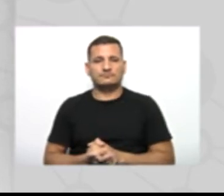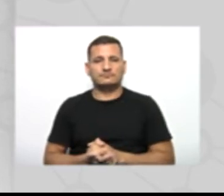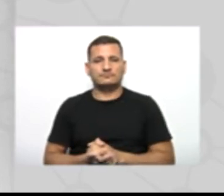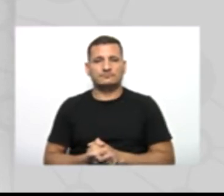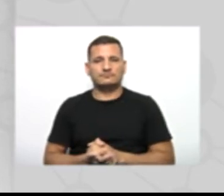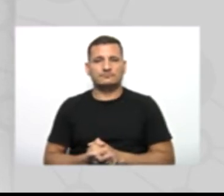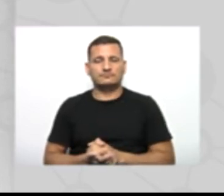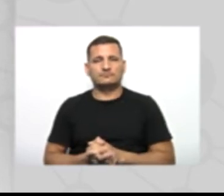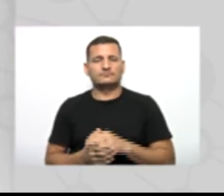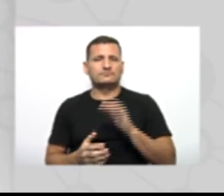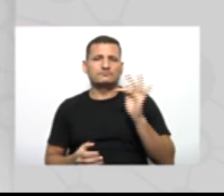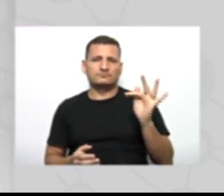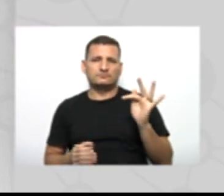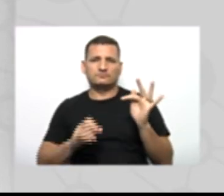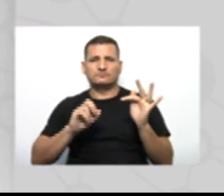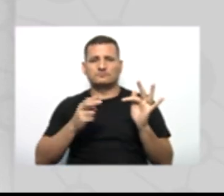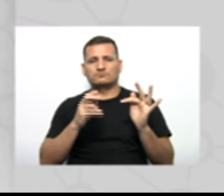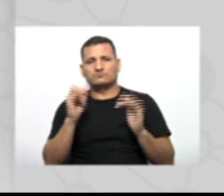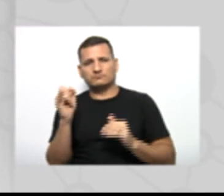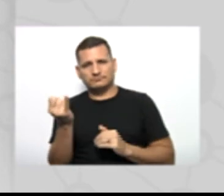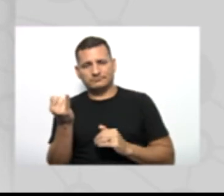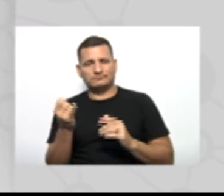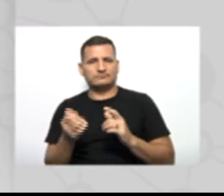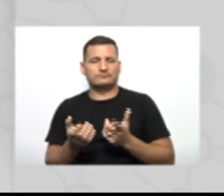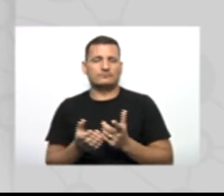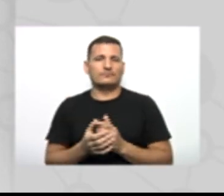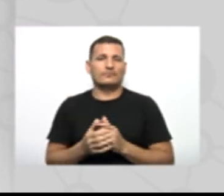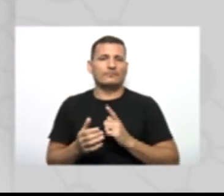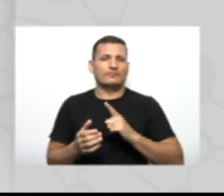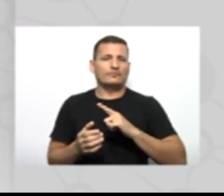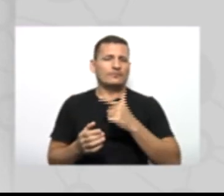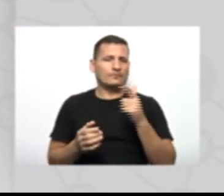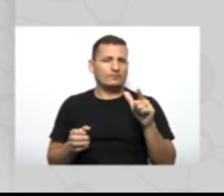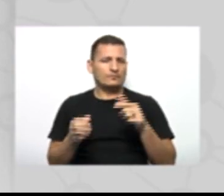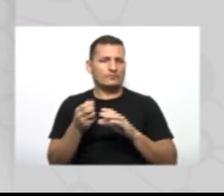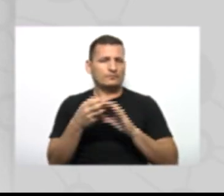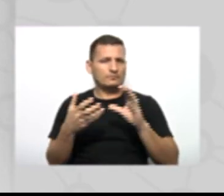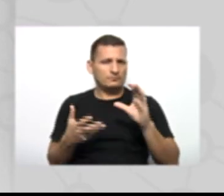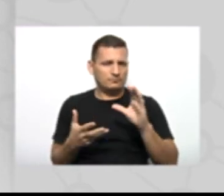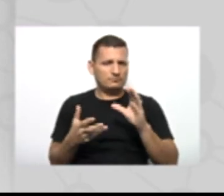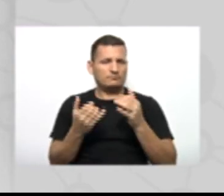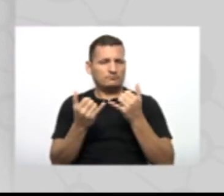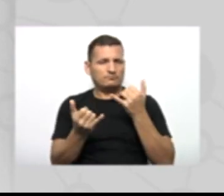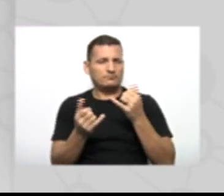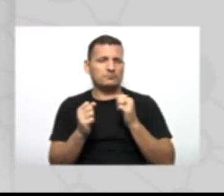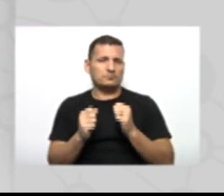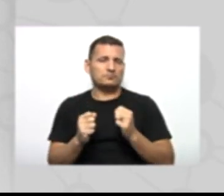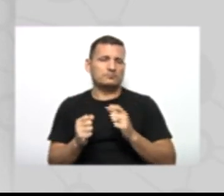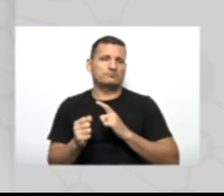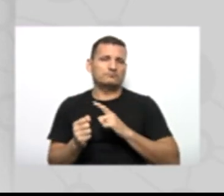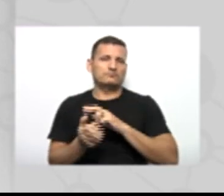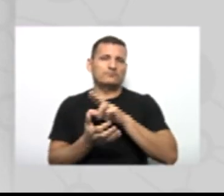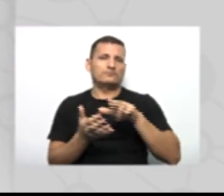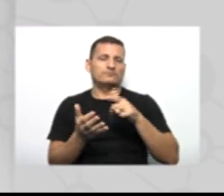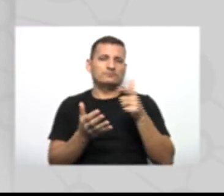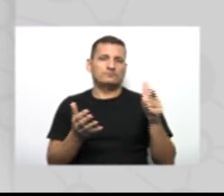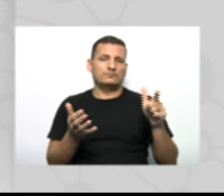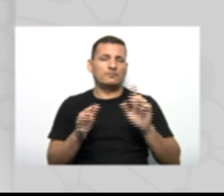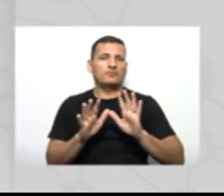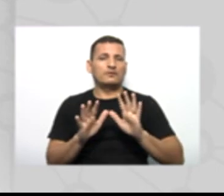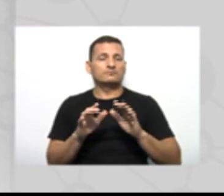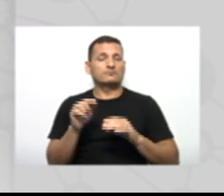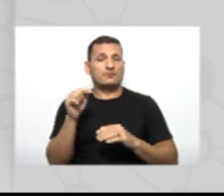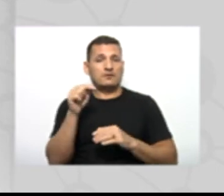Seja física ou seja jurídica. Existem outras características em comum? Podem existir várias outras características, mas para facilitar a